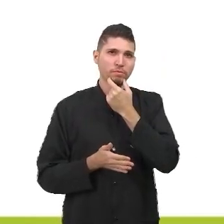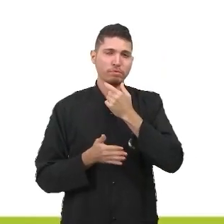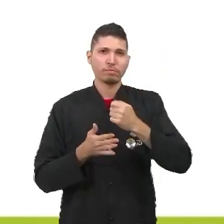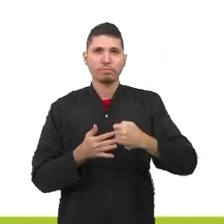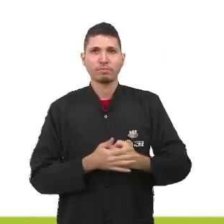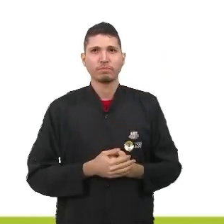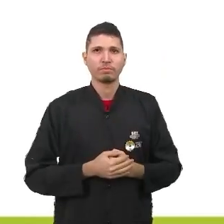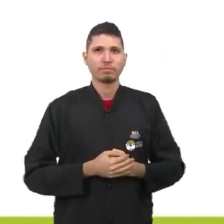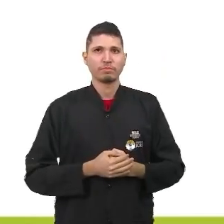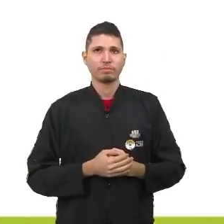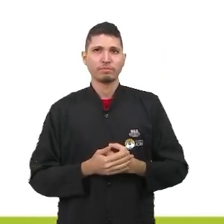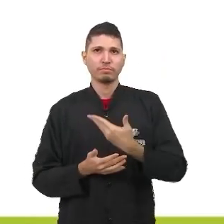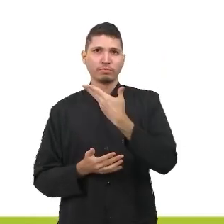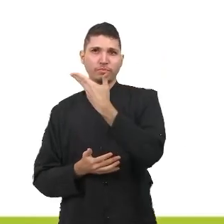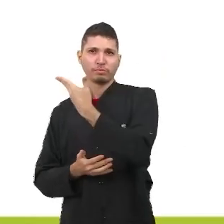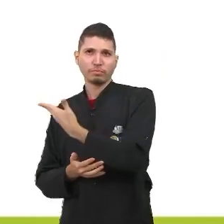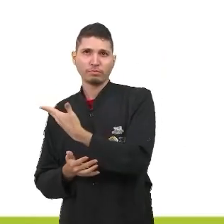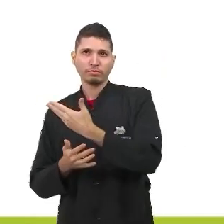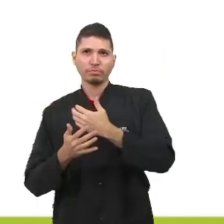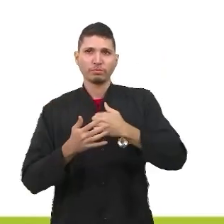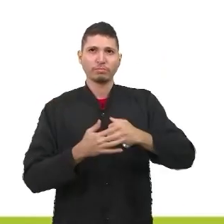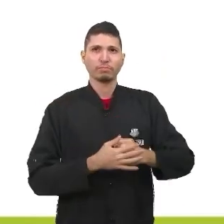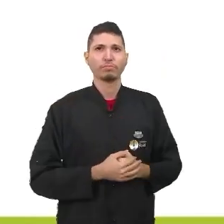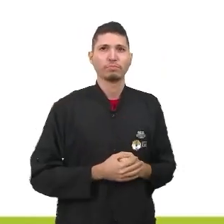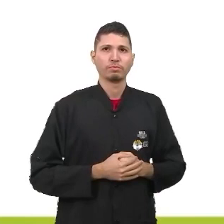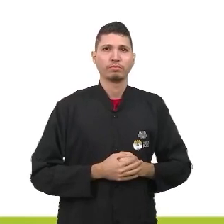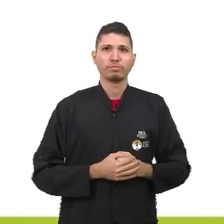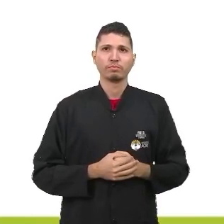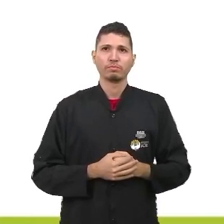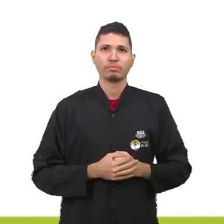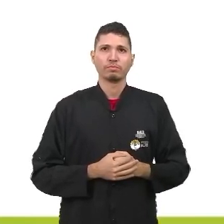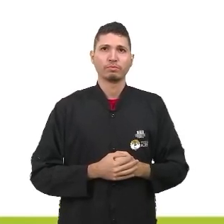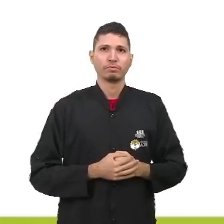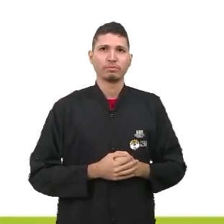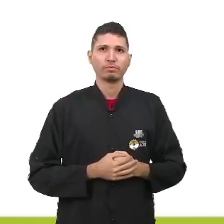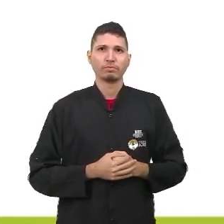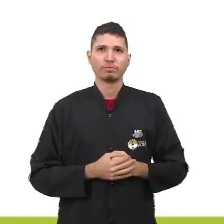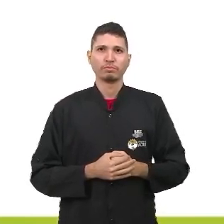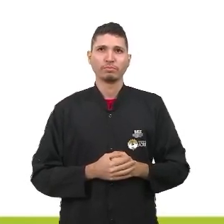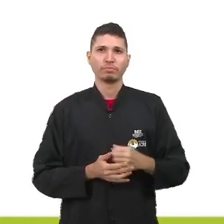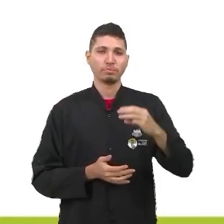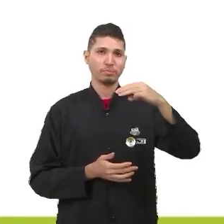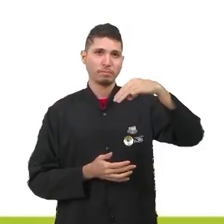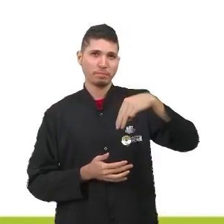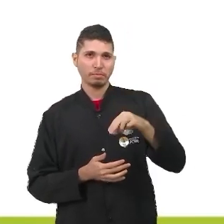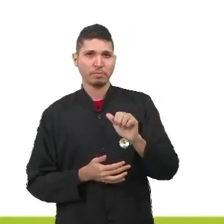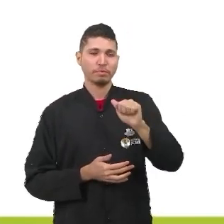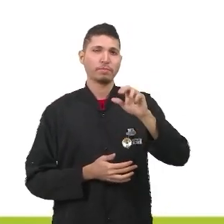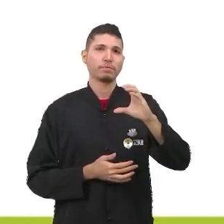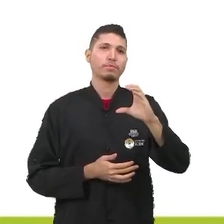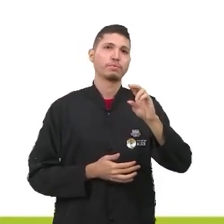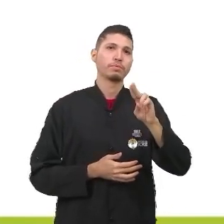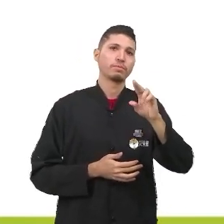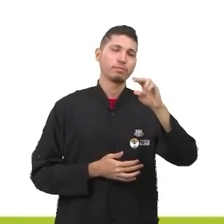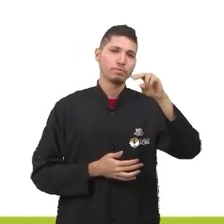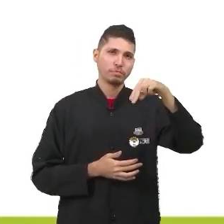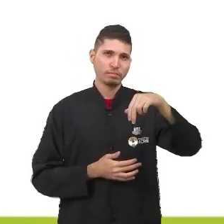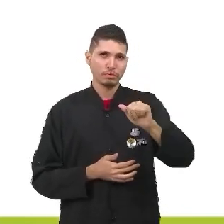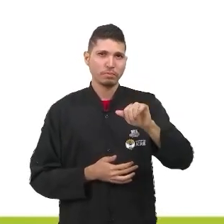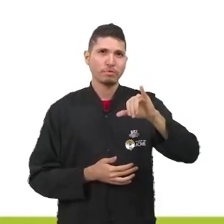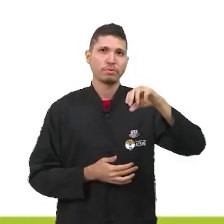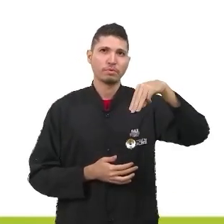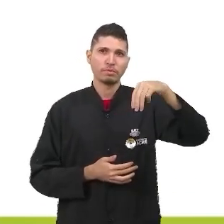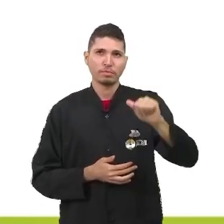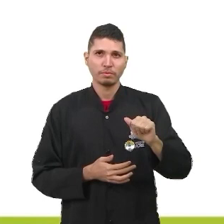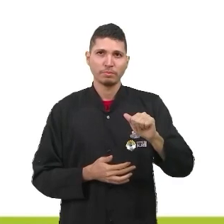Pauliceia Desvairada, em 1922. Macunaíma, né? O nosso